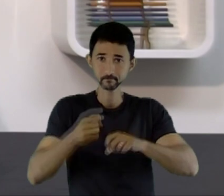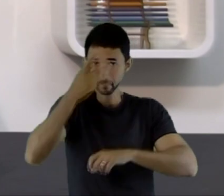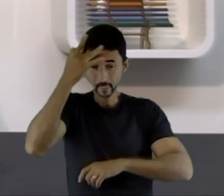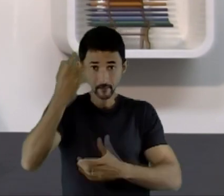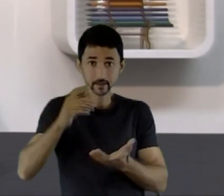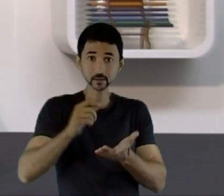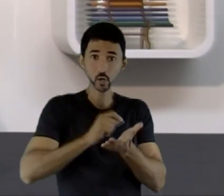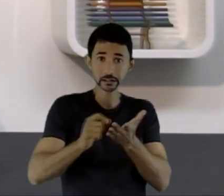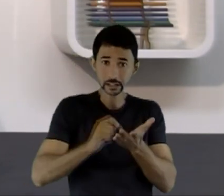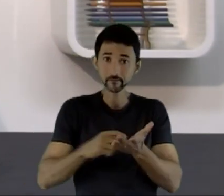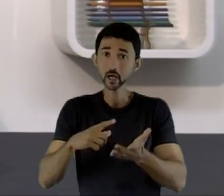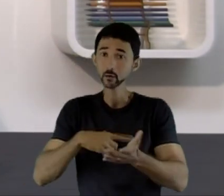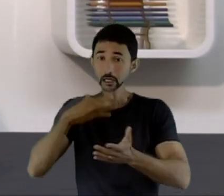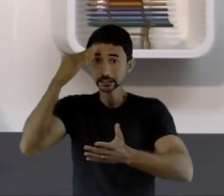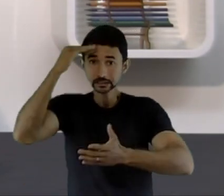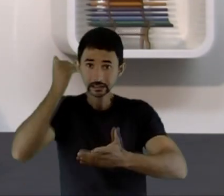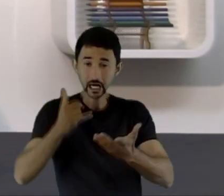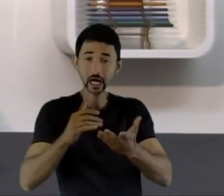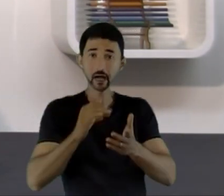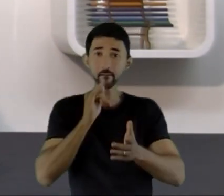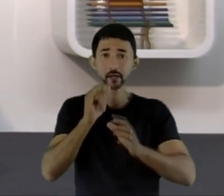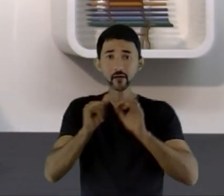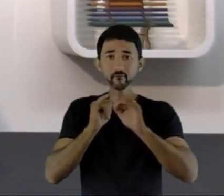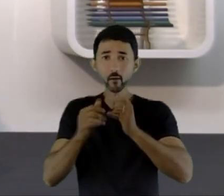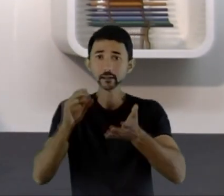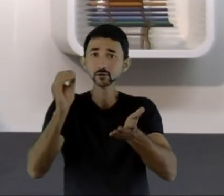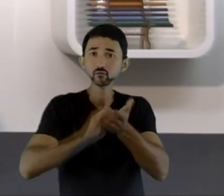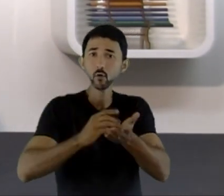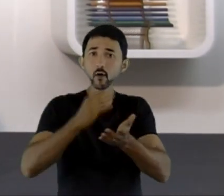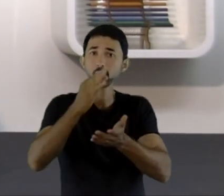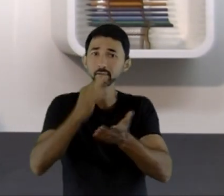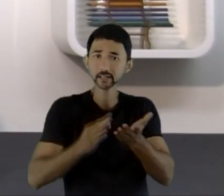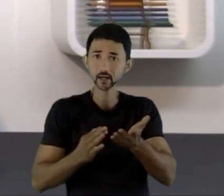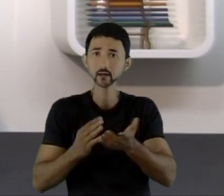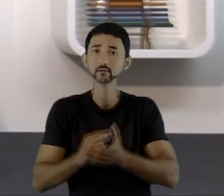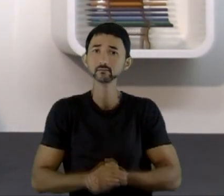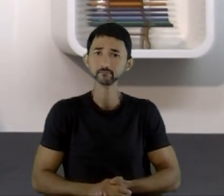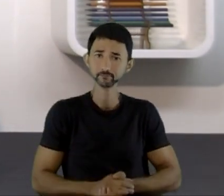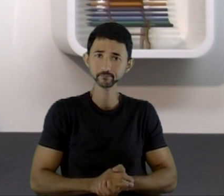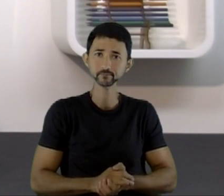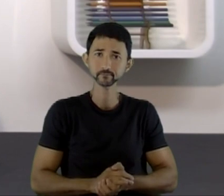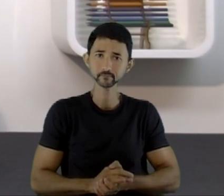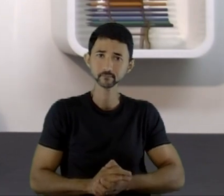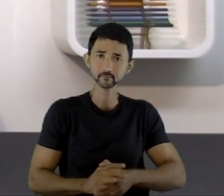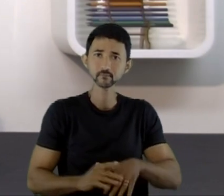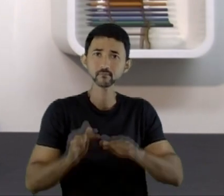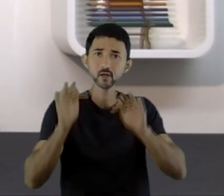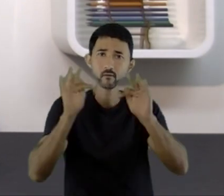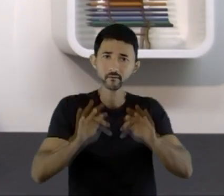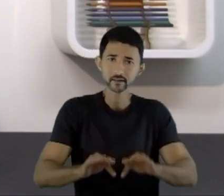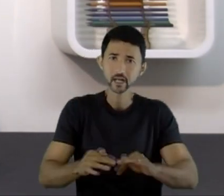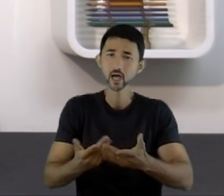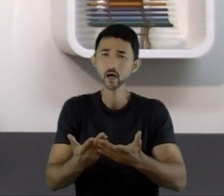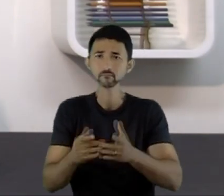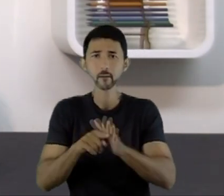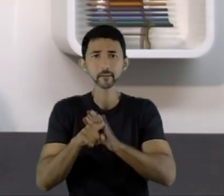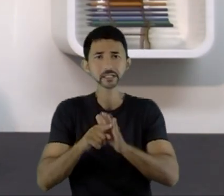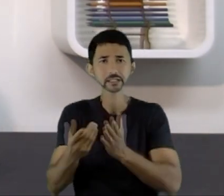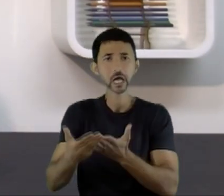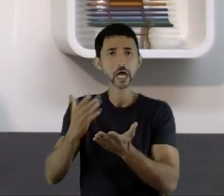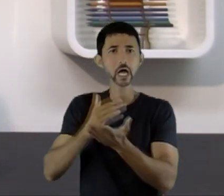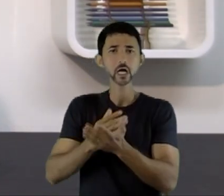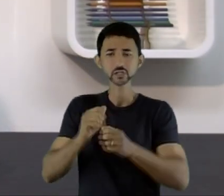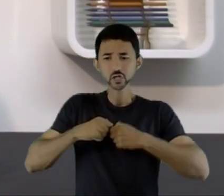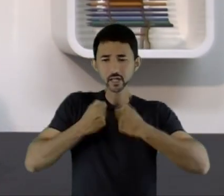escreveu tem a informaçãozinha para você no final do texto. Quem escreveu foi pesquisar antes de vir aqui